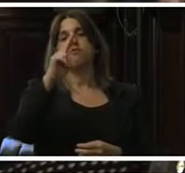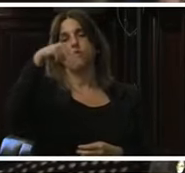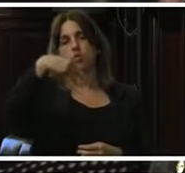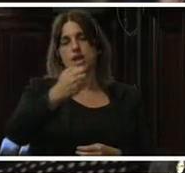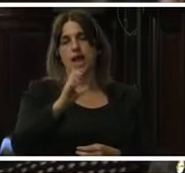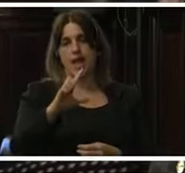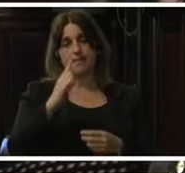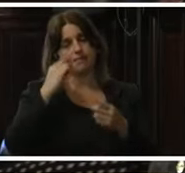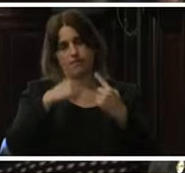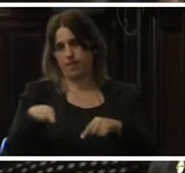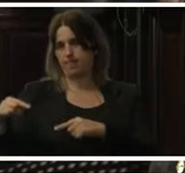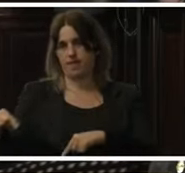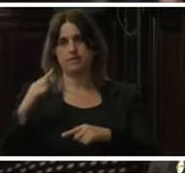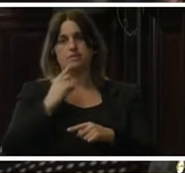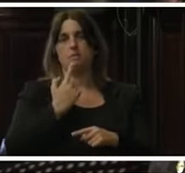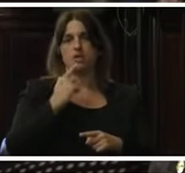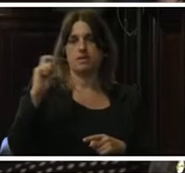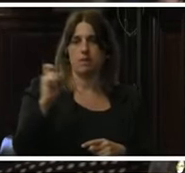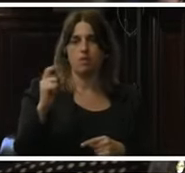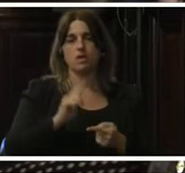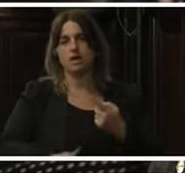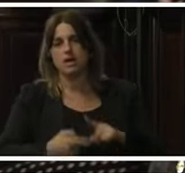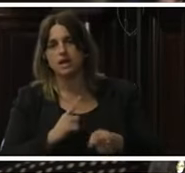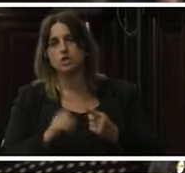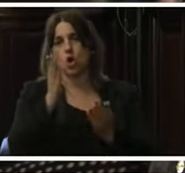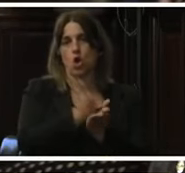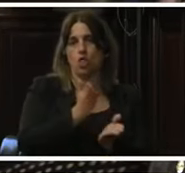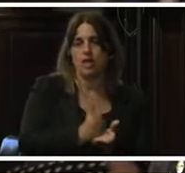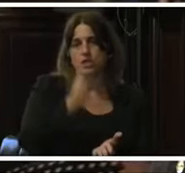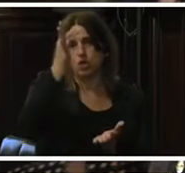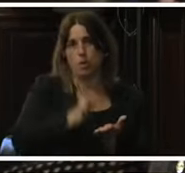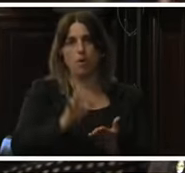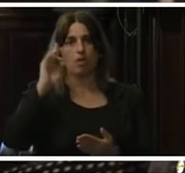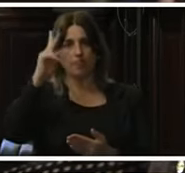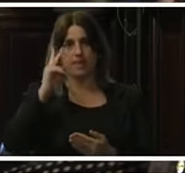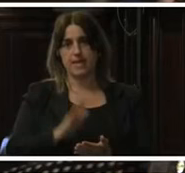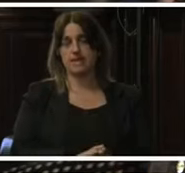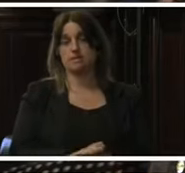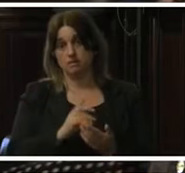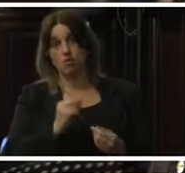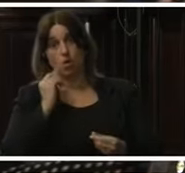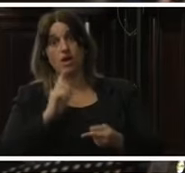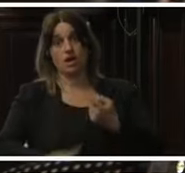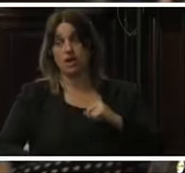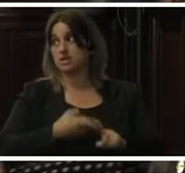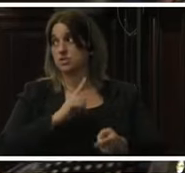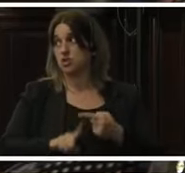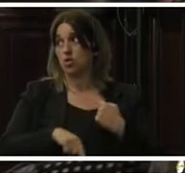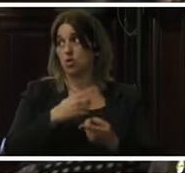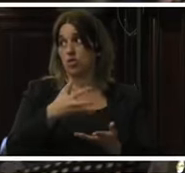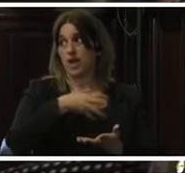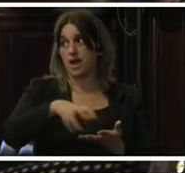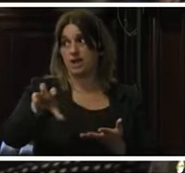públicas sendo lançado com direitos dos povos indígenas estarem relacionadas com as outras áreas do poder